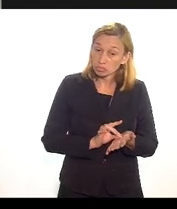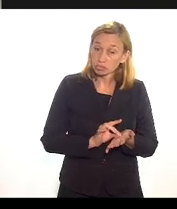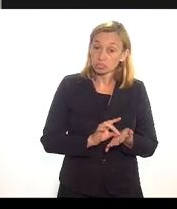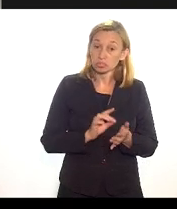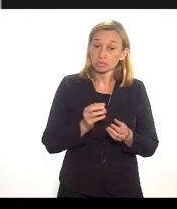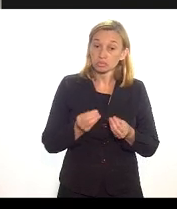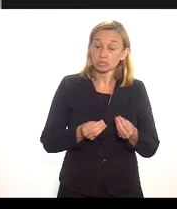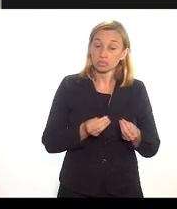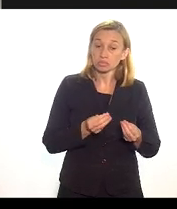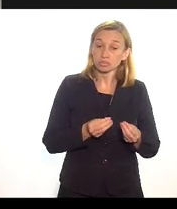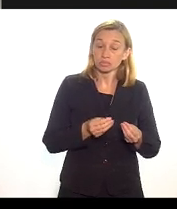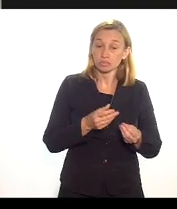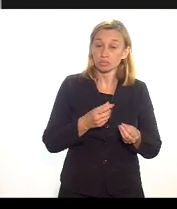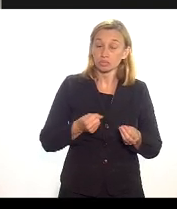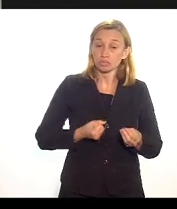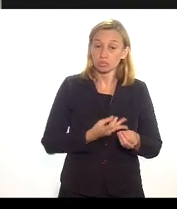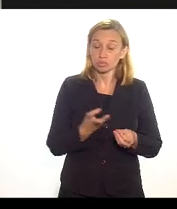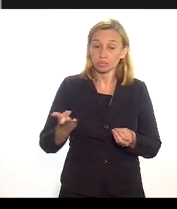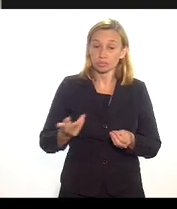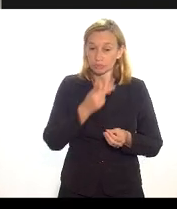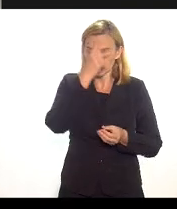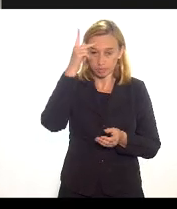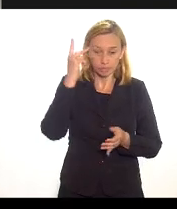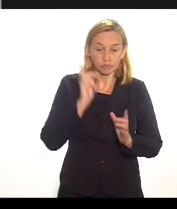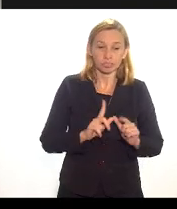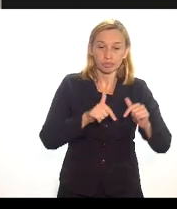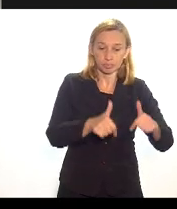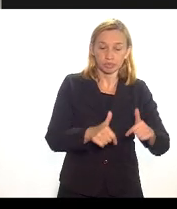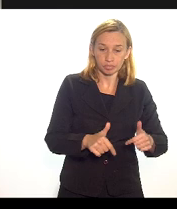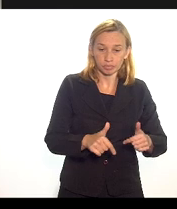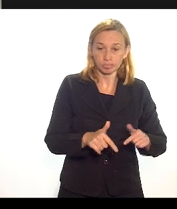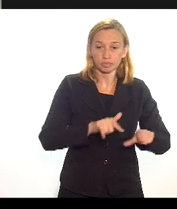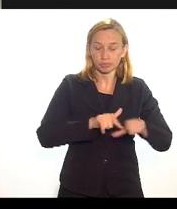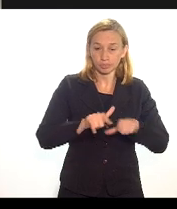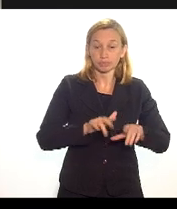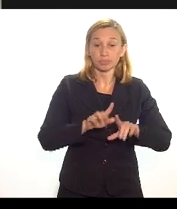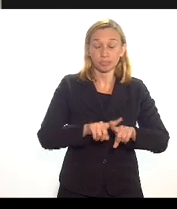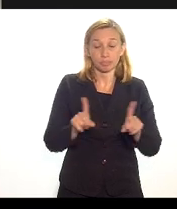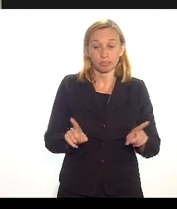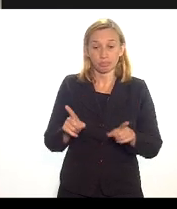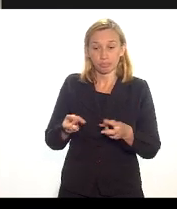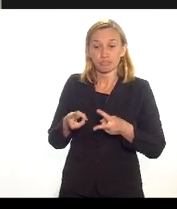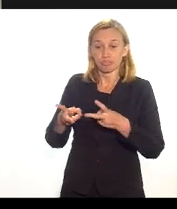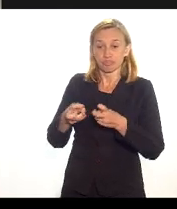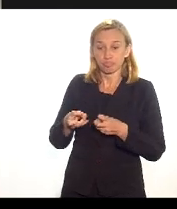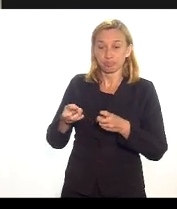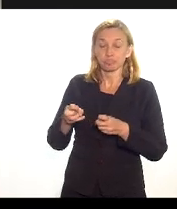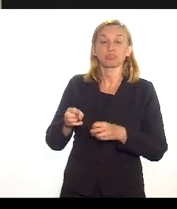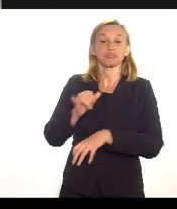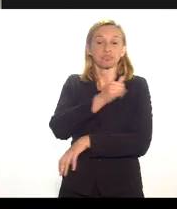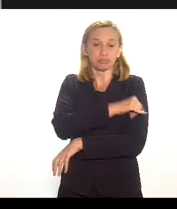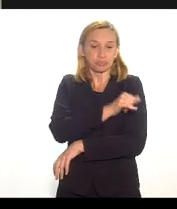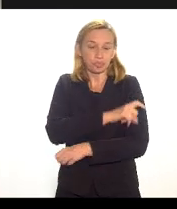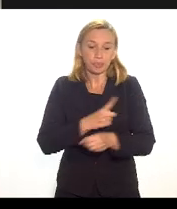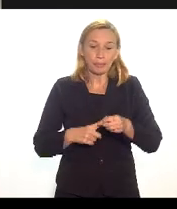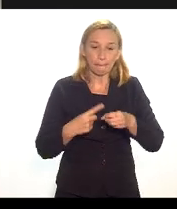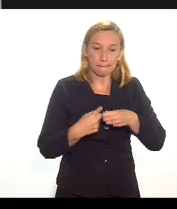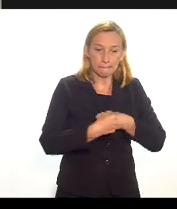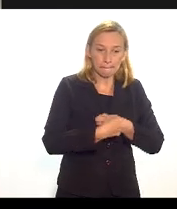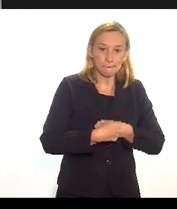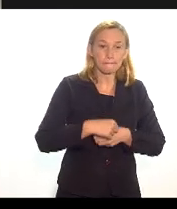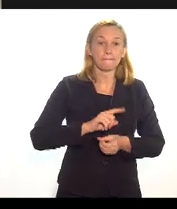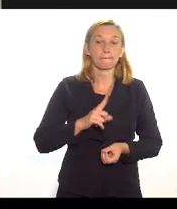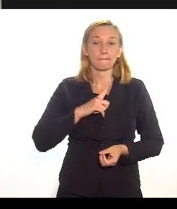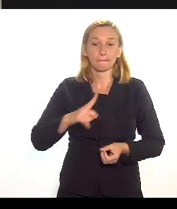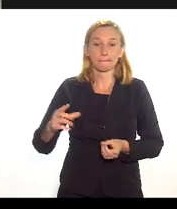isso. Mas quando a gente vem para o estado do Rio de Janeiro, para os municípios, etc., a gente tem um